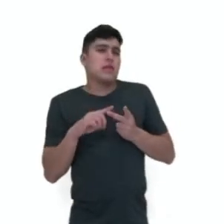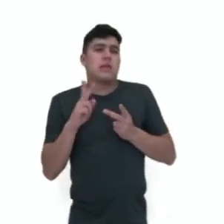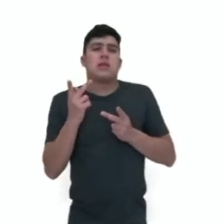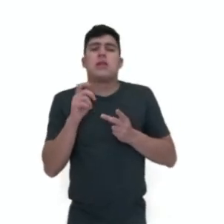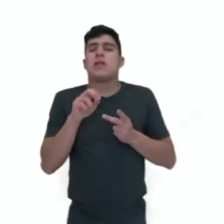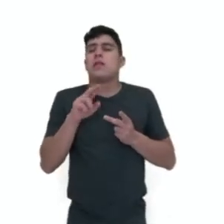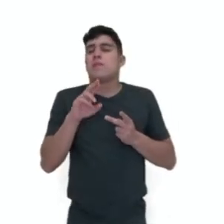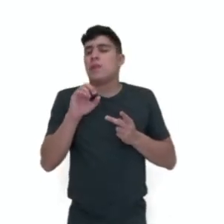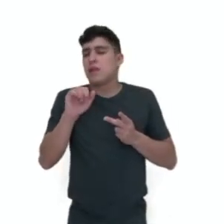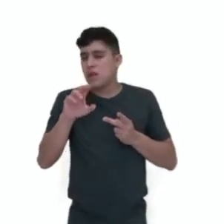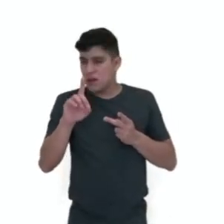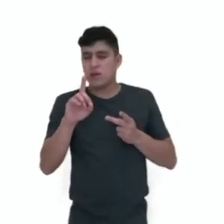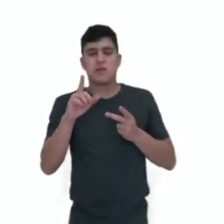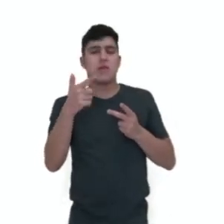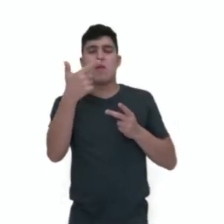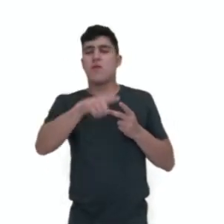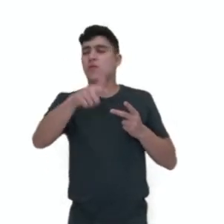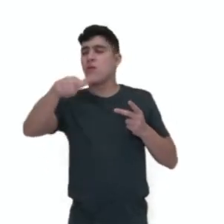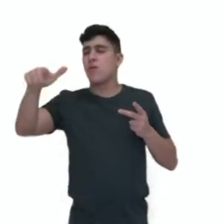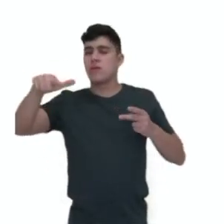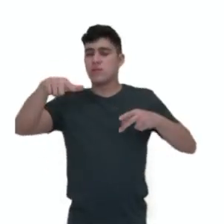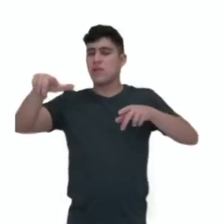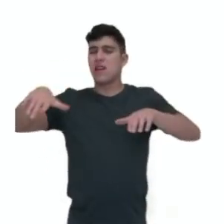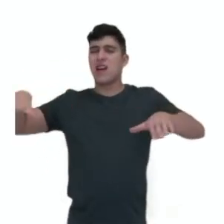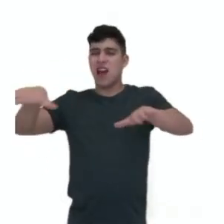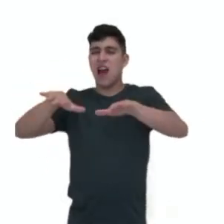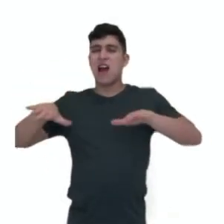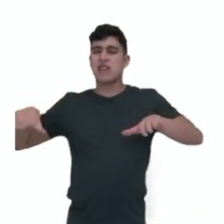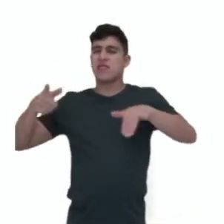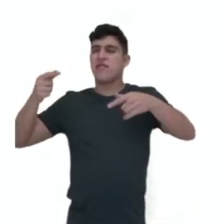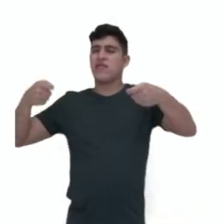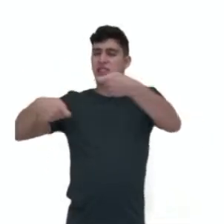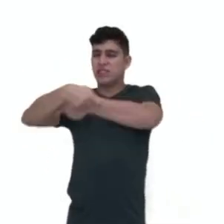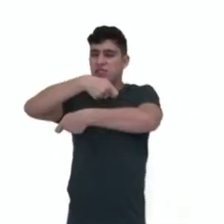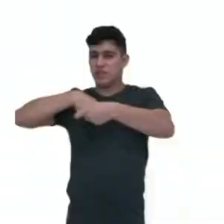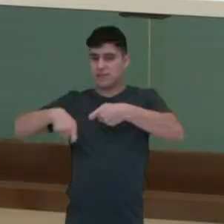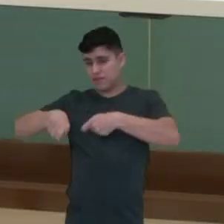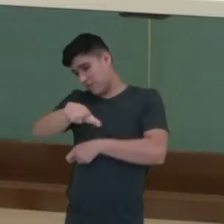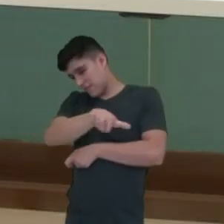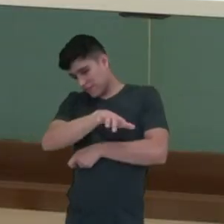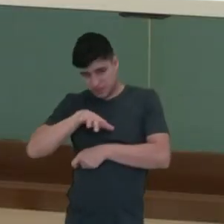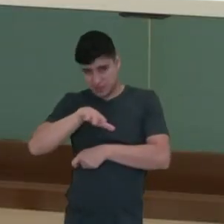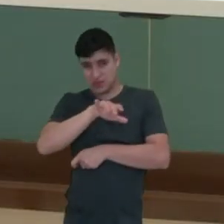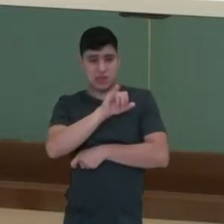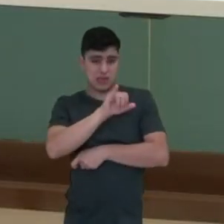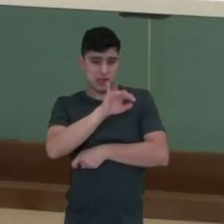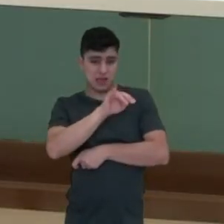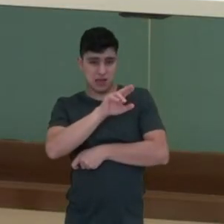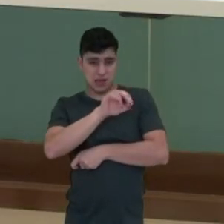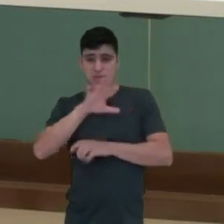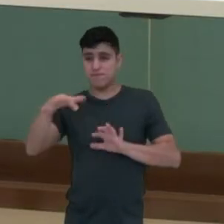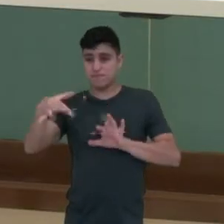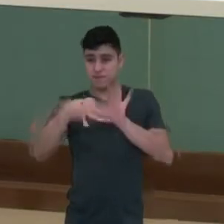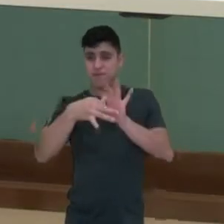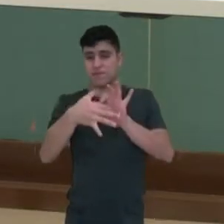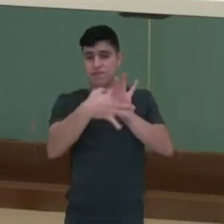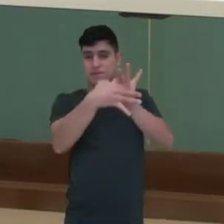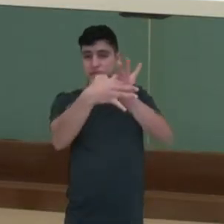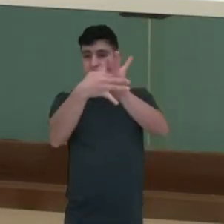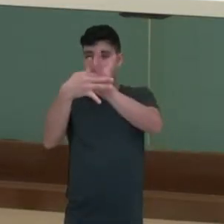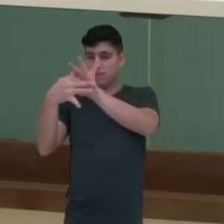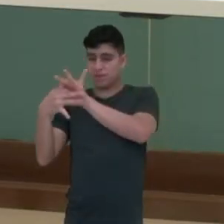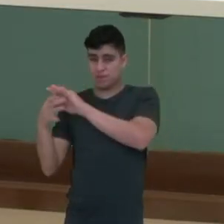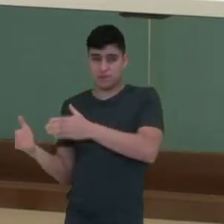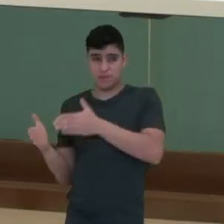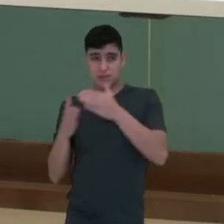Hipercard e entre outras instituições financeiras, né? Então ali a rede Itaú e Unibanco. E o